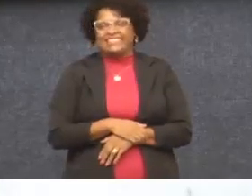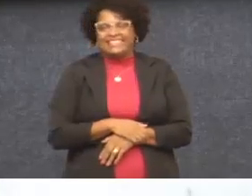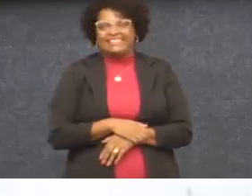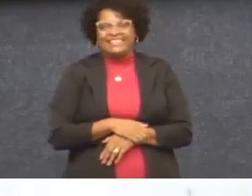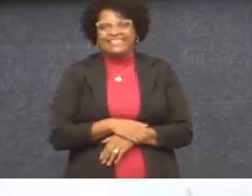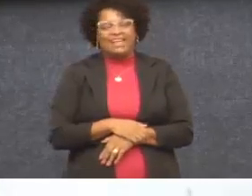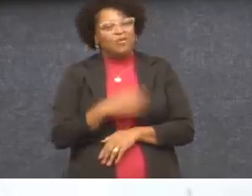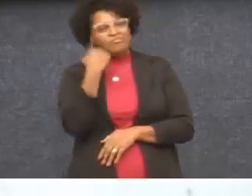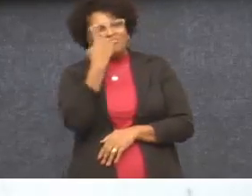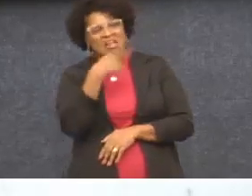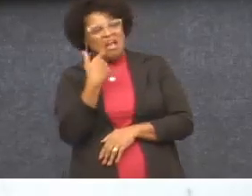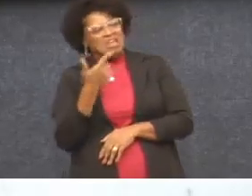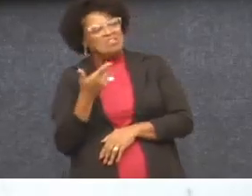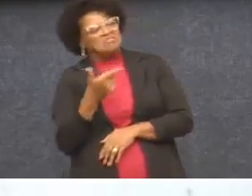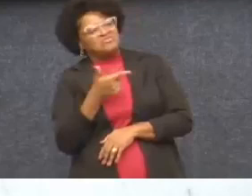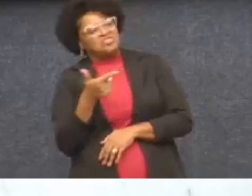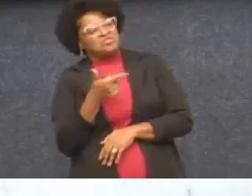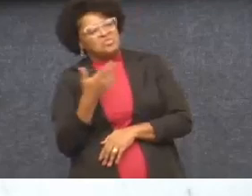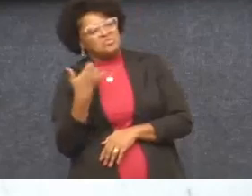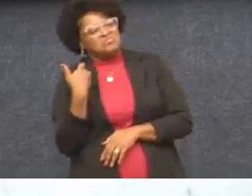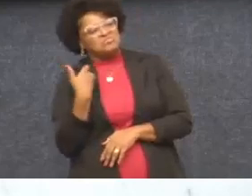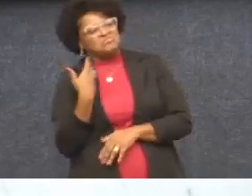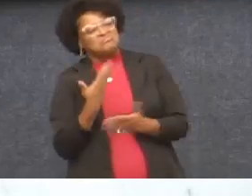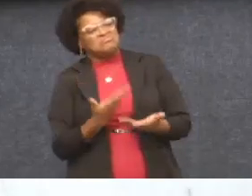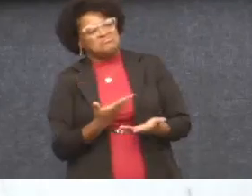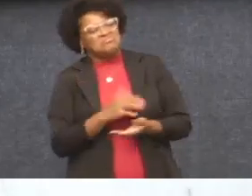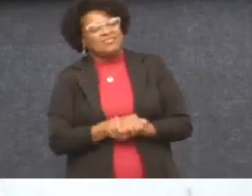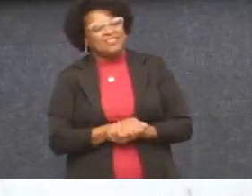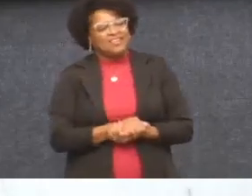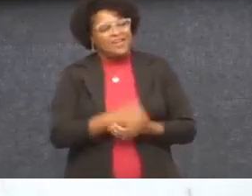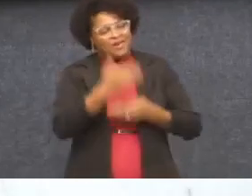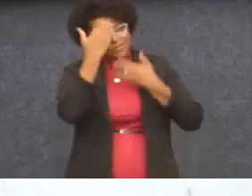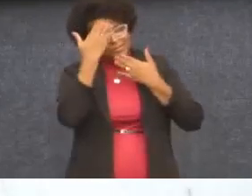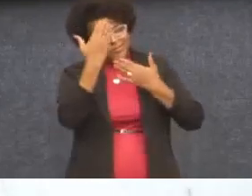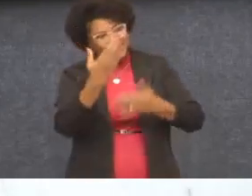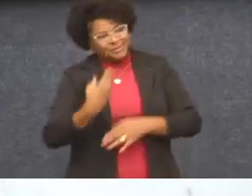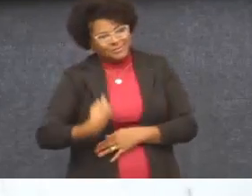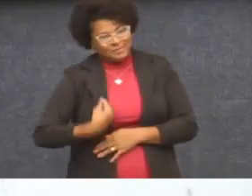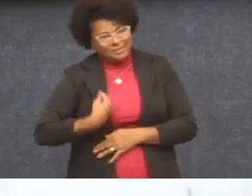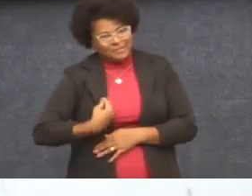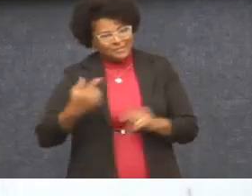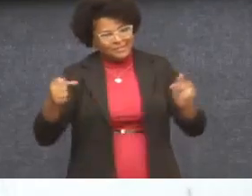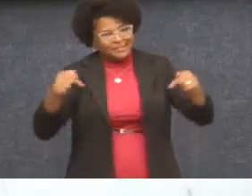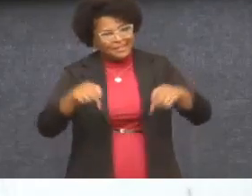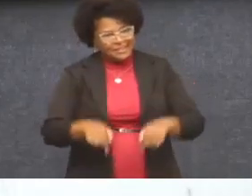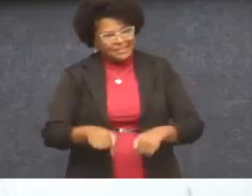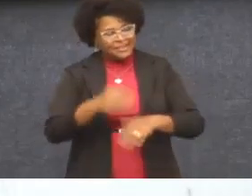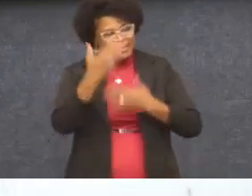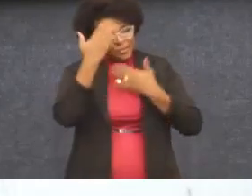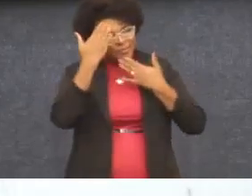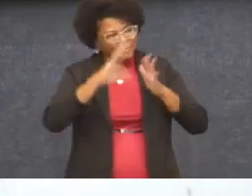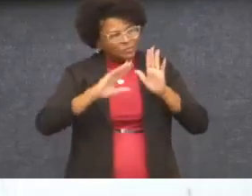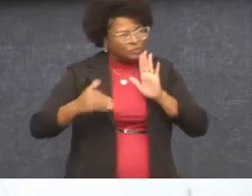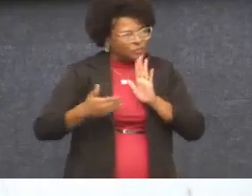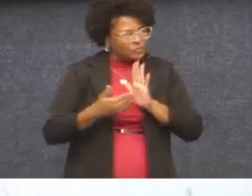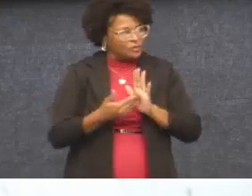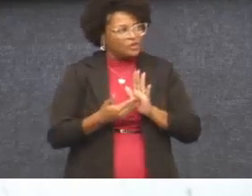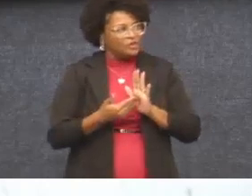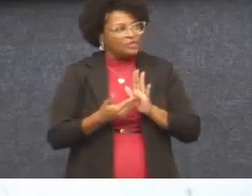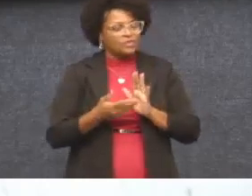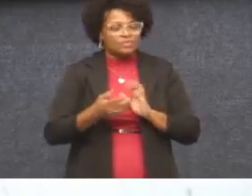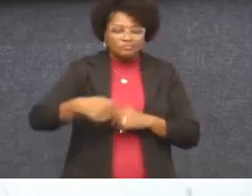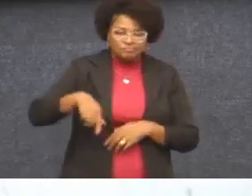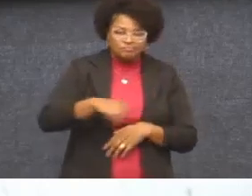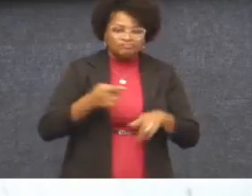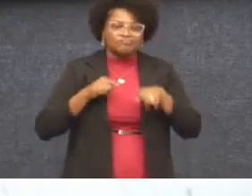44 com carinha de 22. Ô, Bruno, obrigado pela sua presença aqui, obrigado por tudo aí, somos 41 colegas